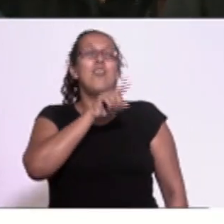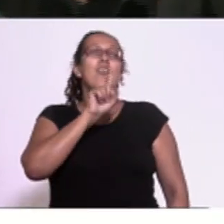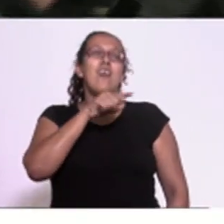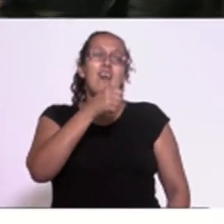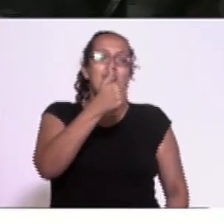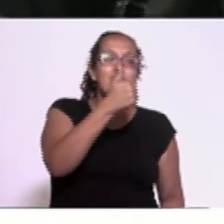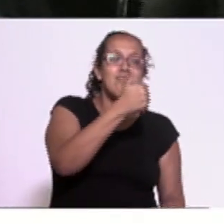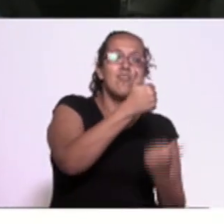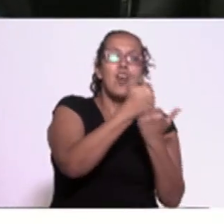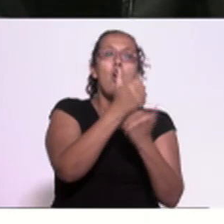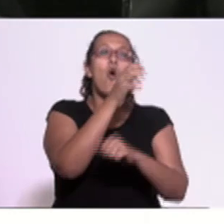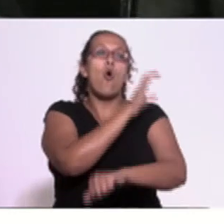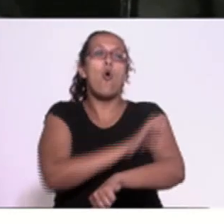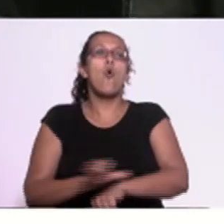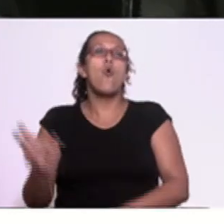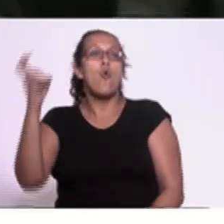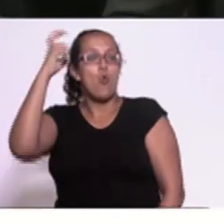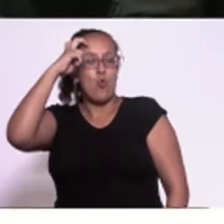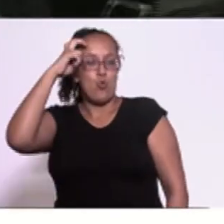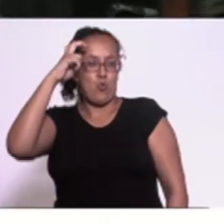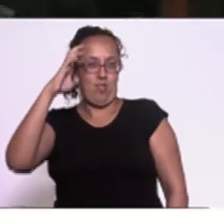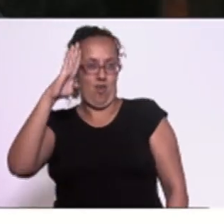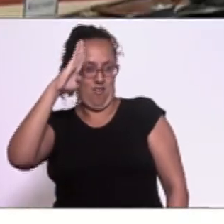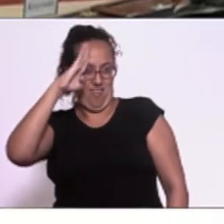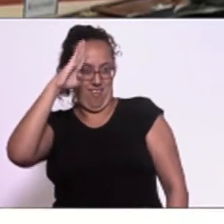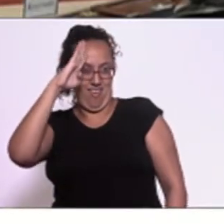Histórico e Cultural do Exército.